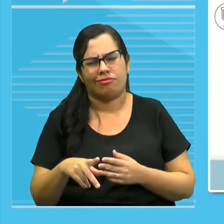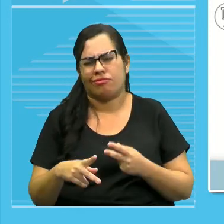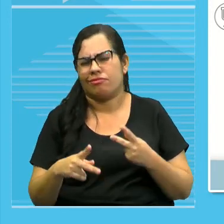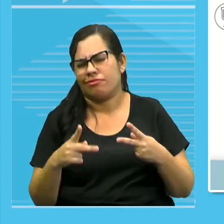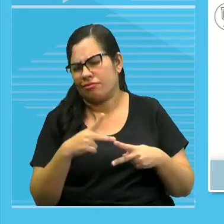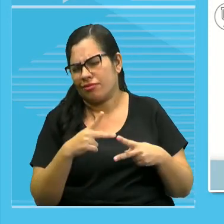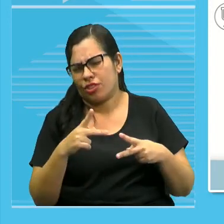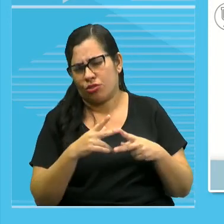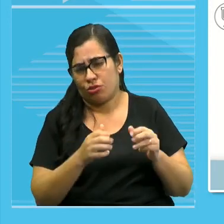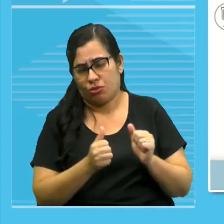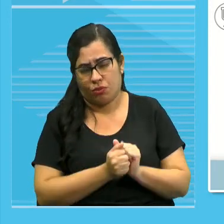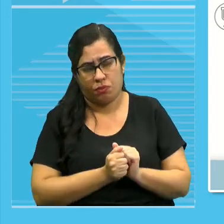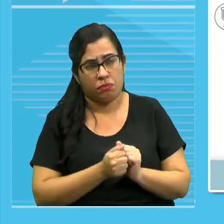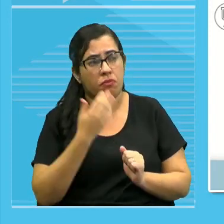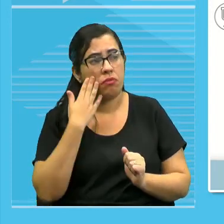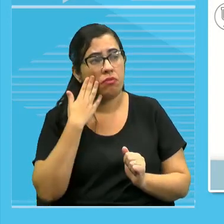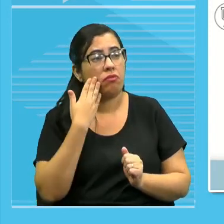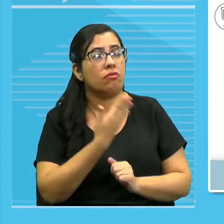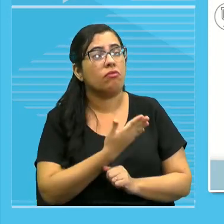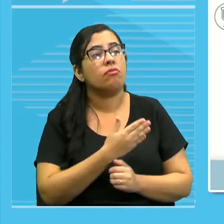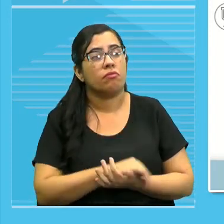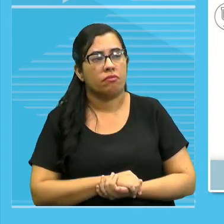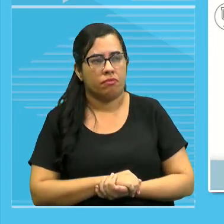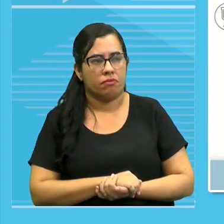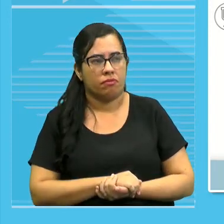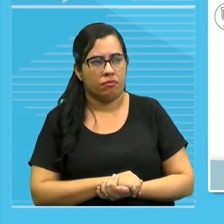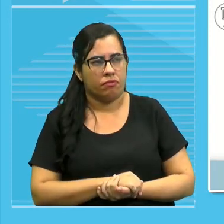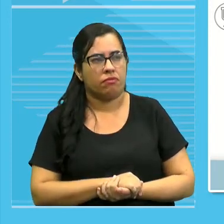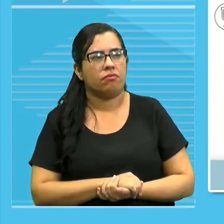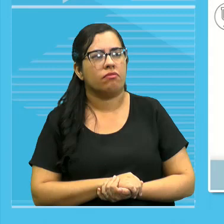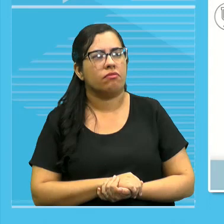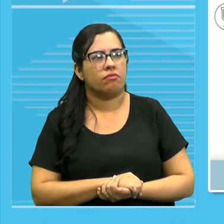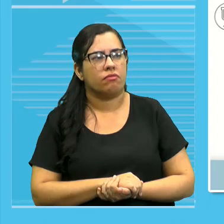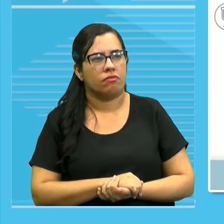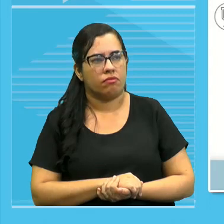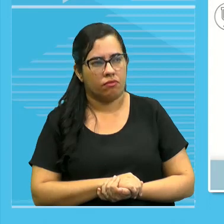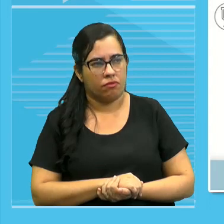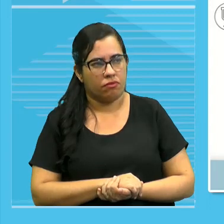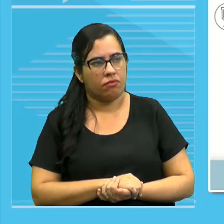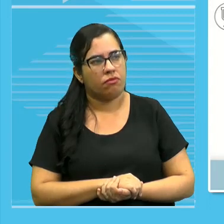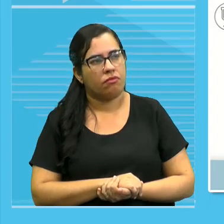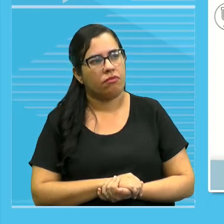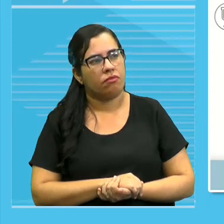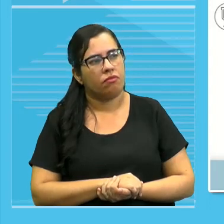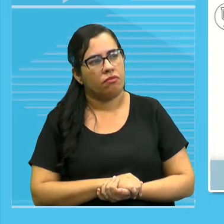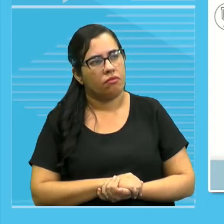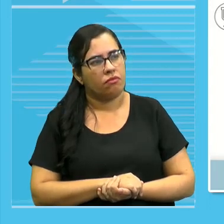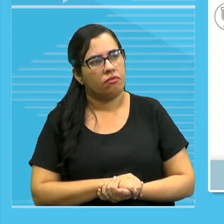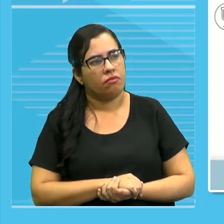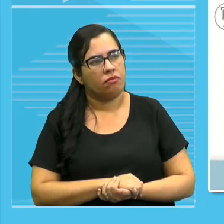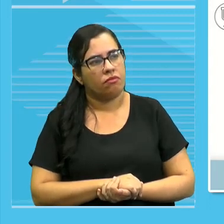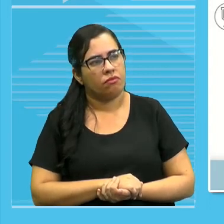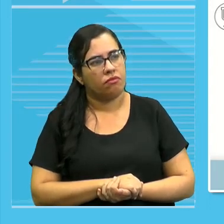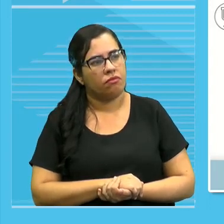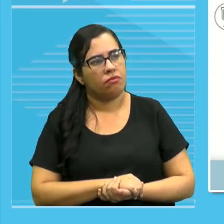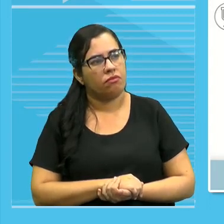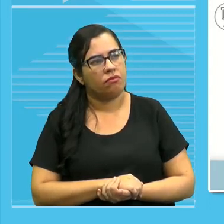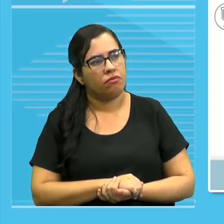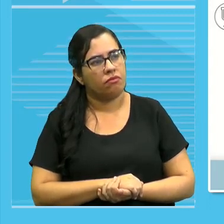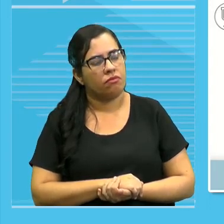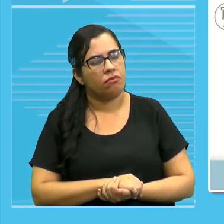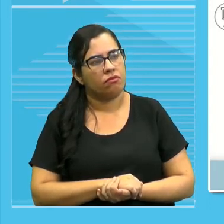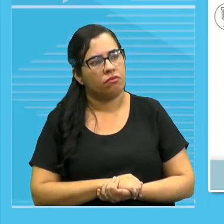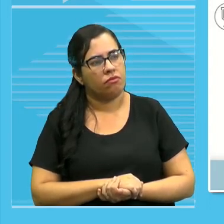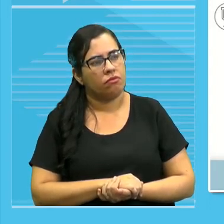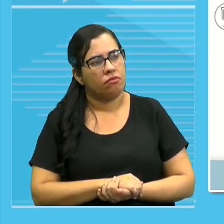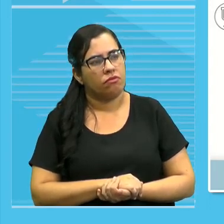de preposição ó comprei um nas botas animadre para mi madre escrevi a Roberto para